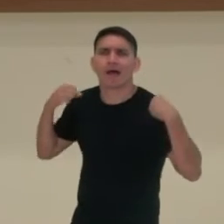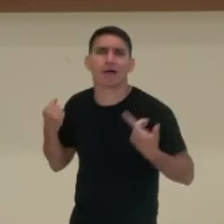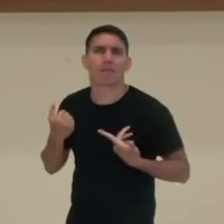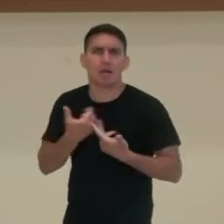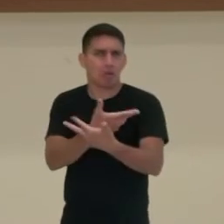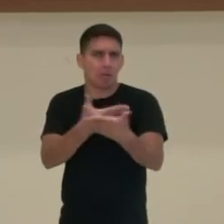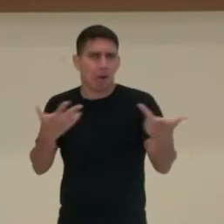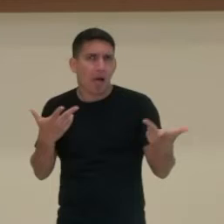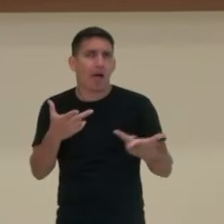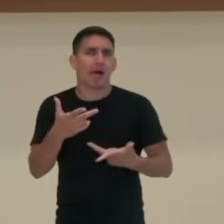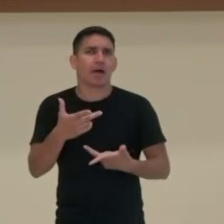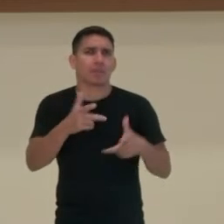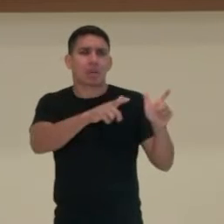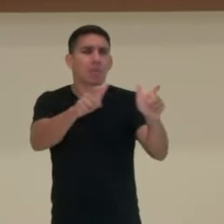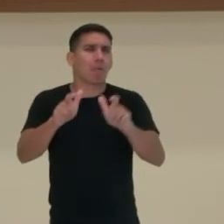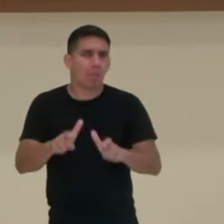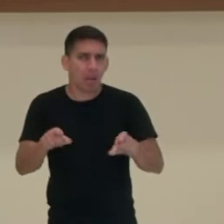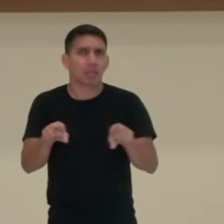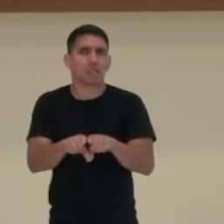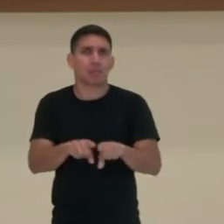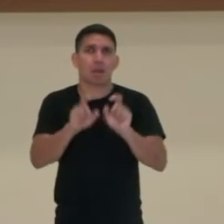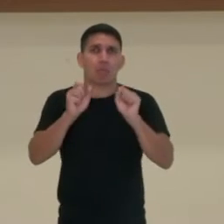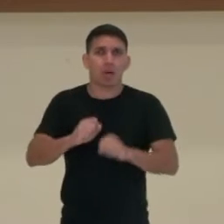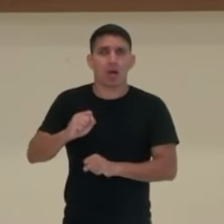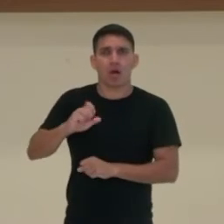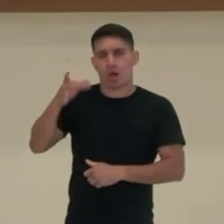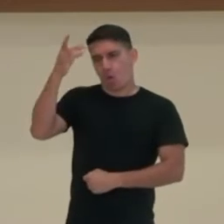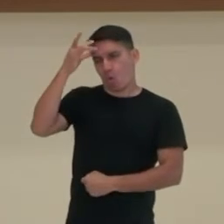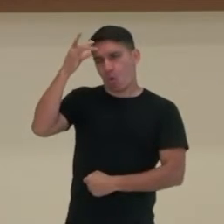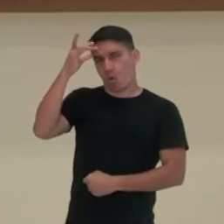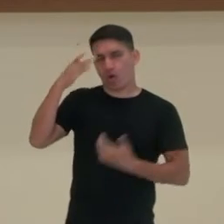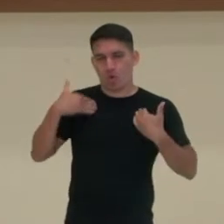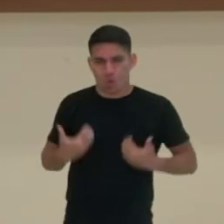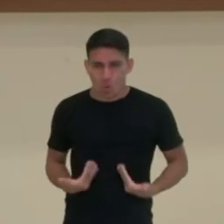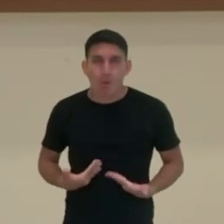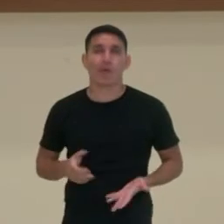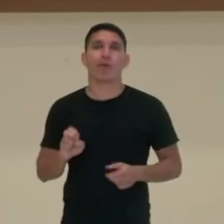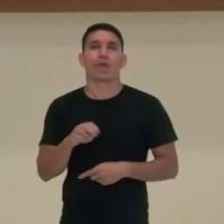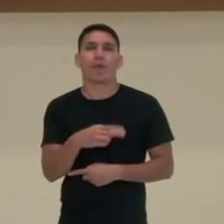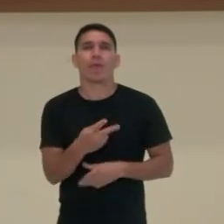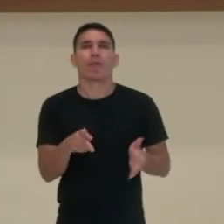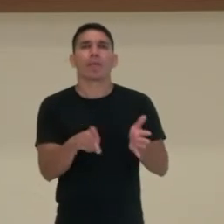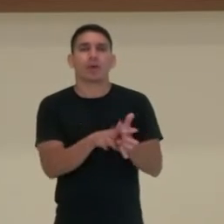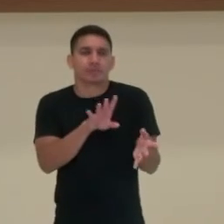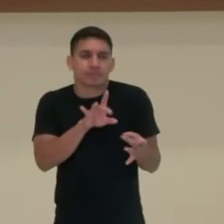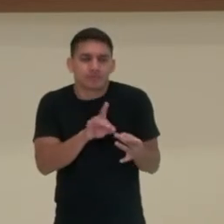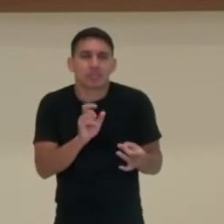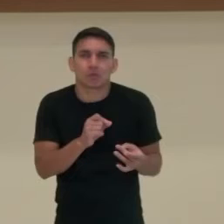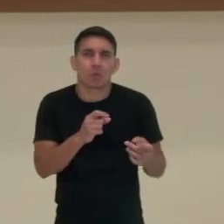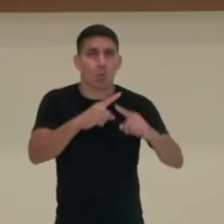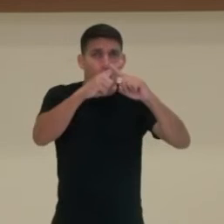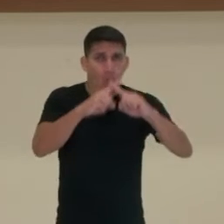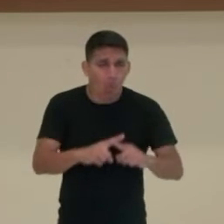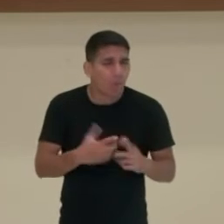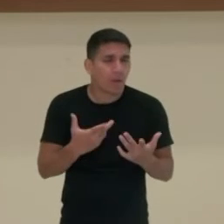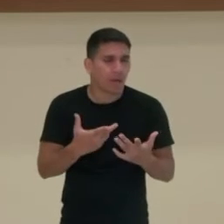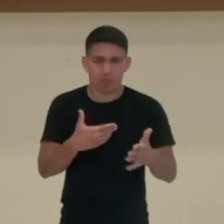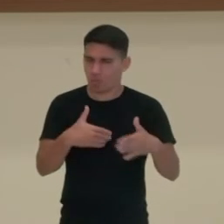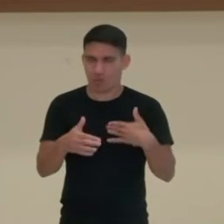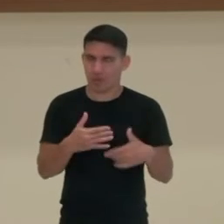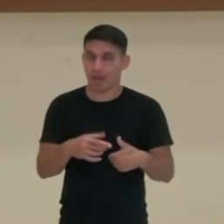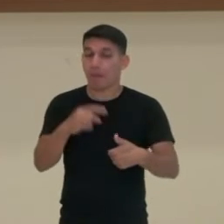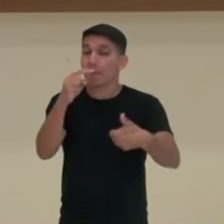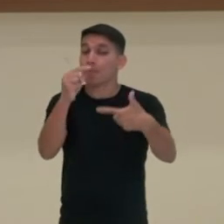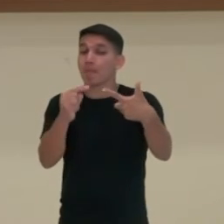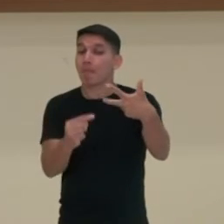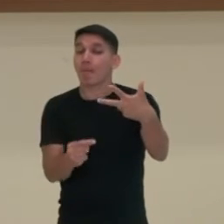essas ginásticas que a gente conversou. Pode ser de conscientização corporal, pode ser a ginástica competitiva, qualquer um. Cite